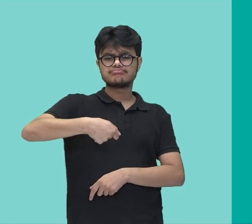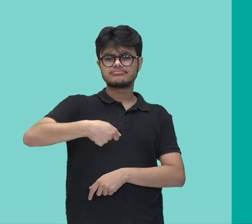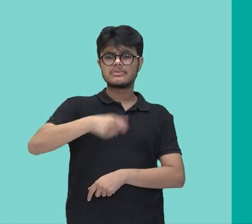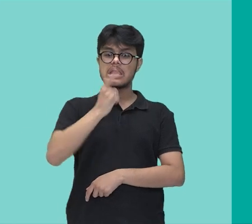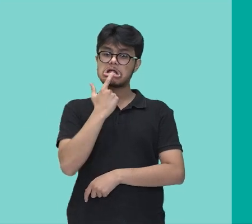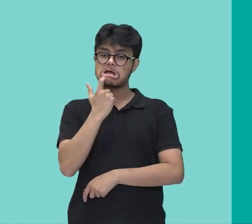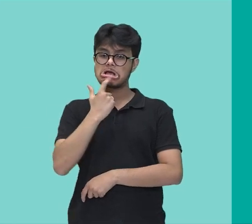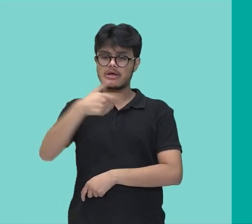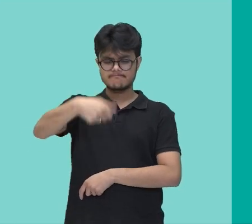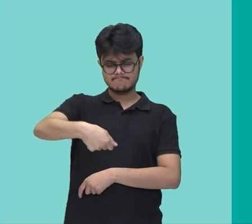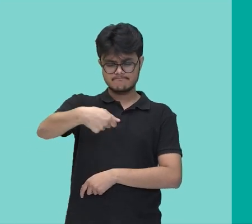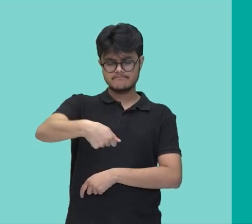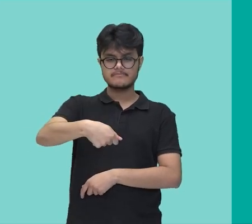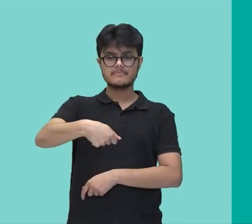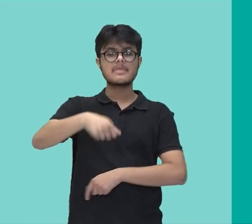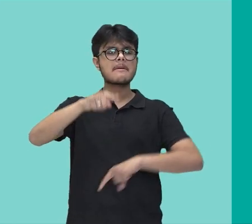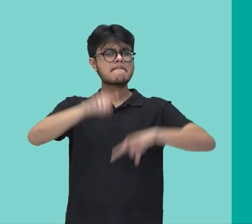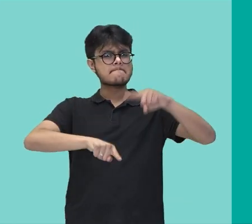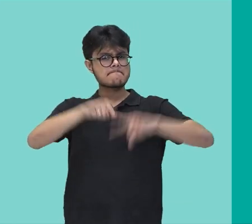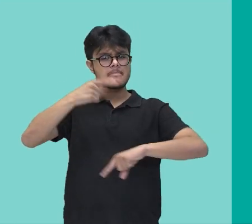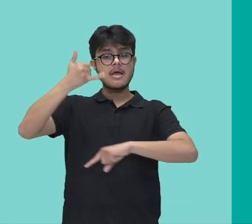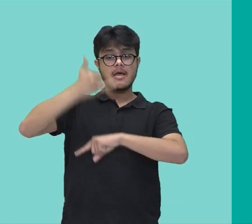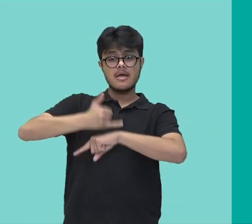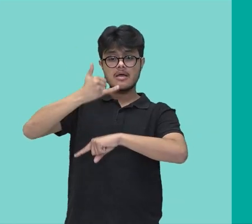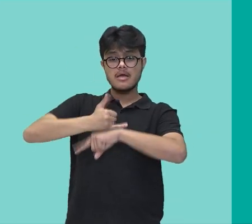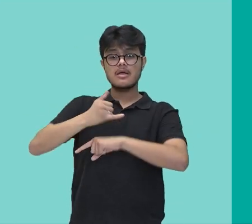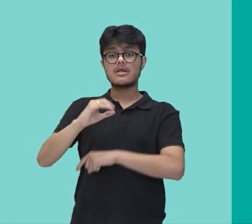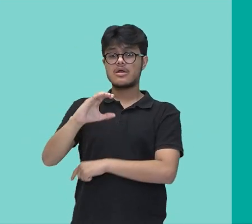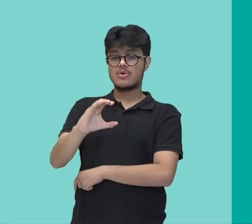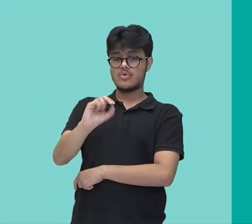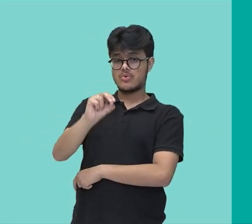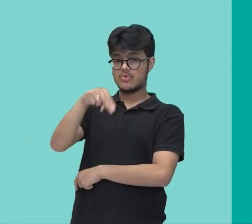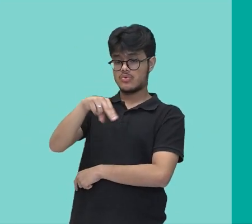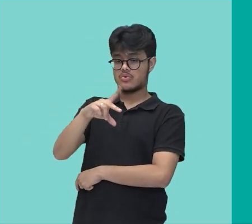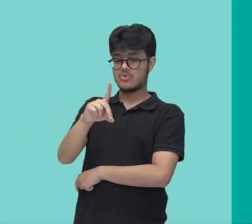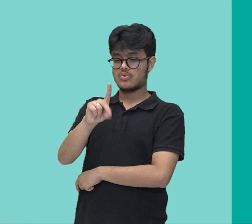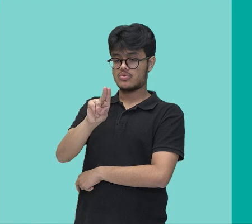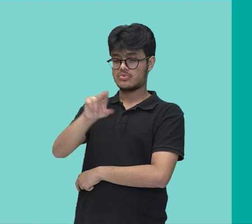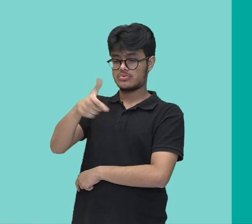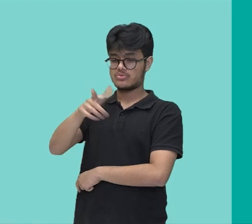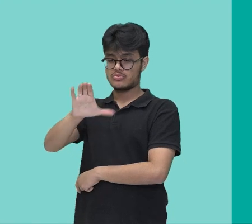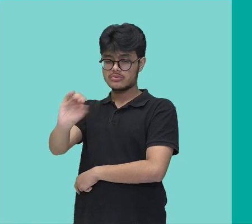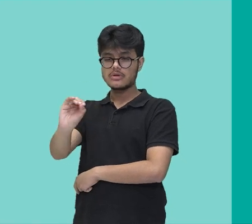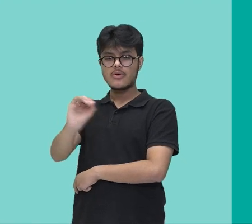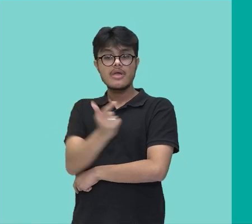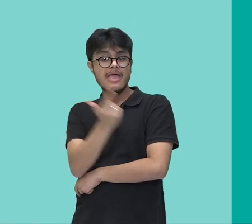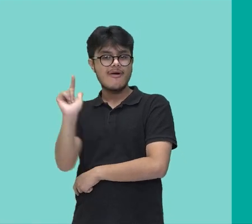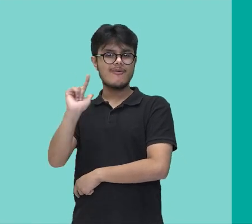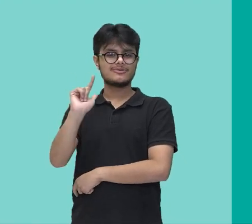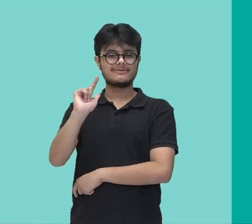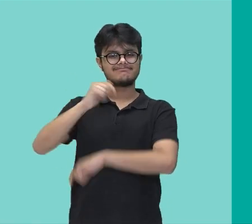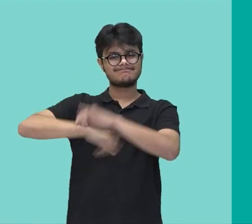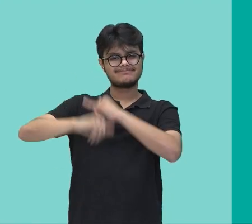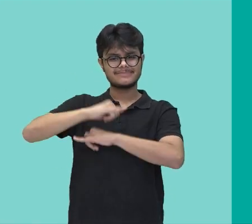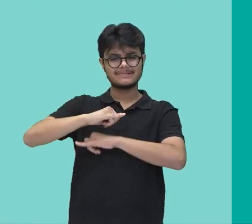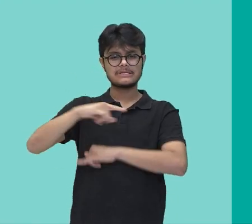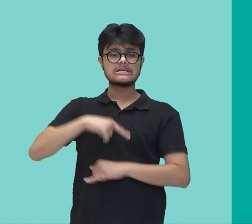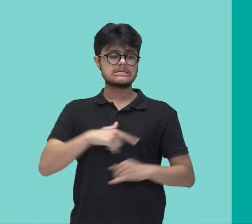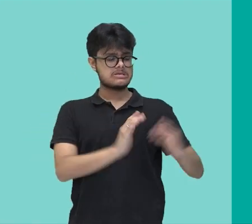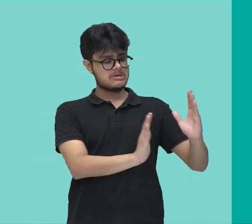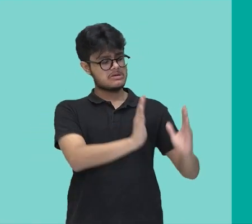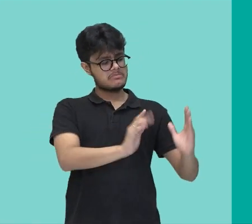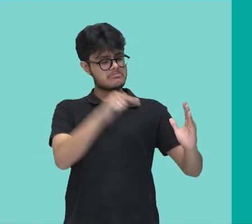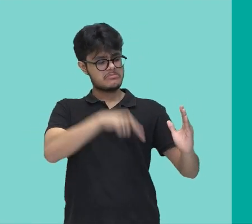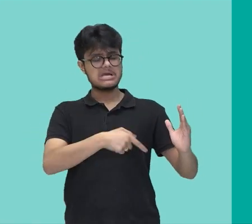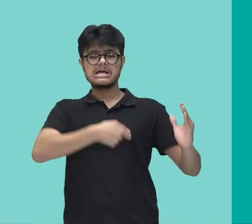de metal, já vai ser um processo de condução. Então, a panela em si vai estar